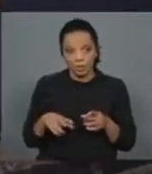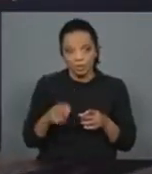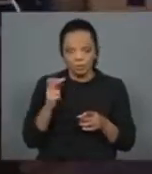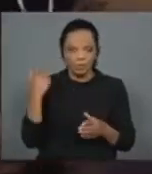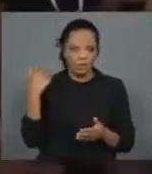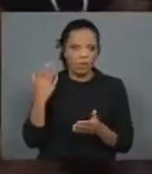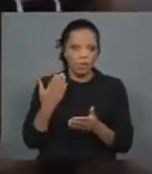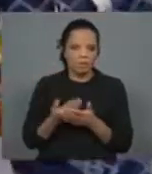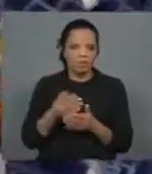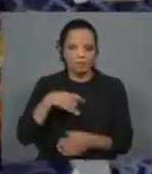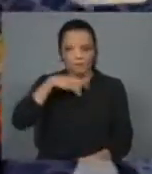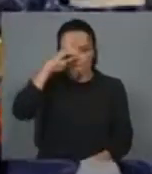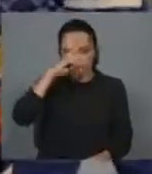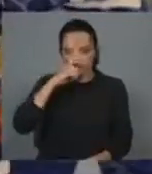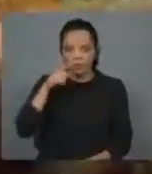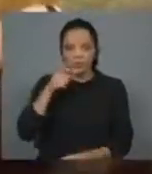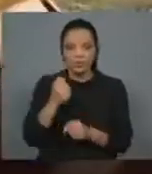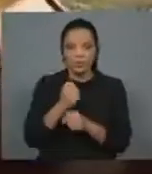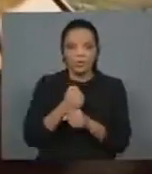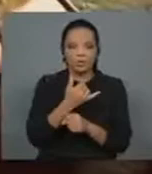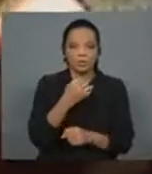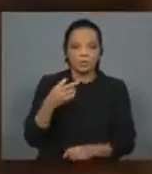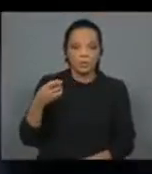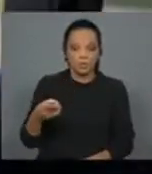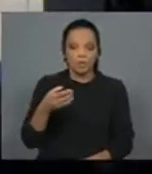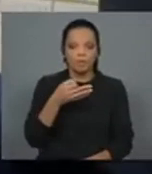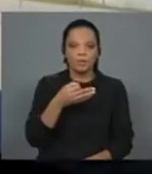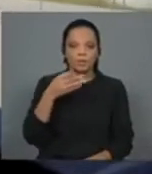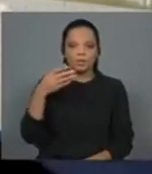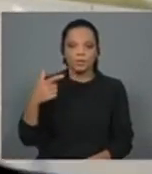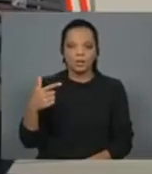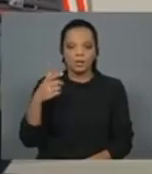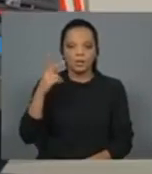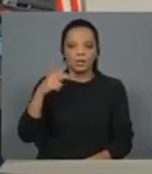anos, mas relembro aquilo que foi o exercício 2009, o PT Quake, e portanto também